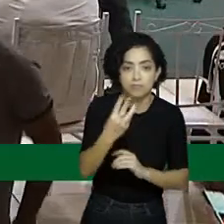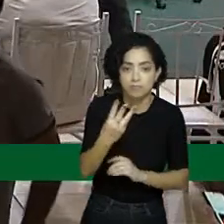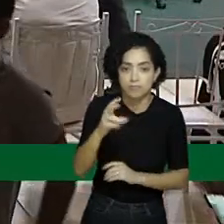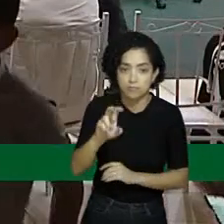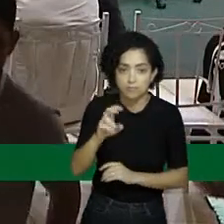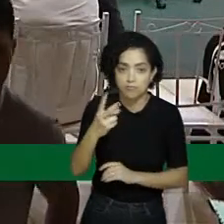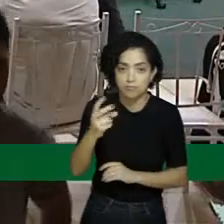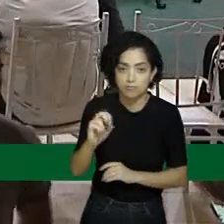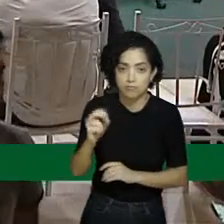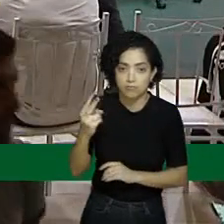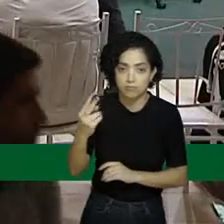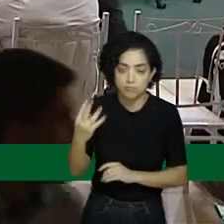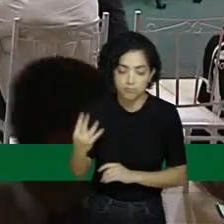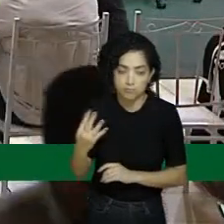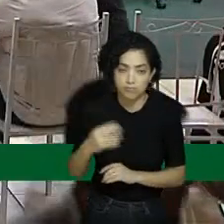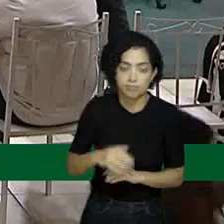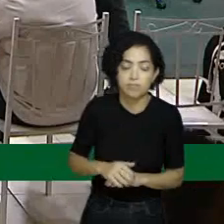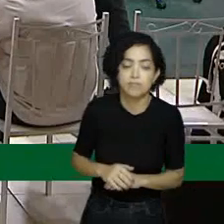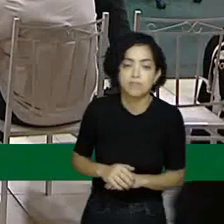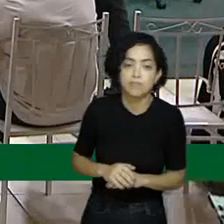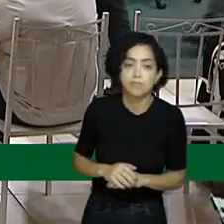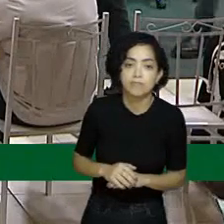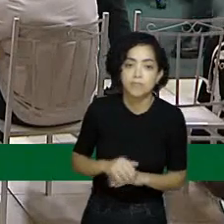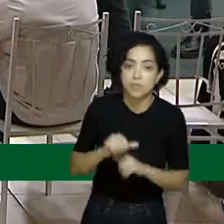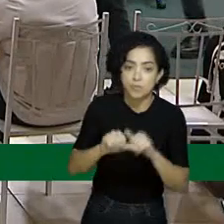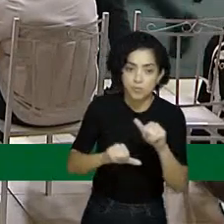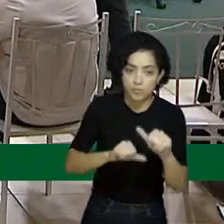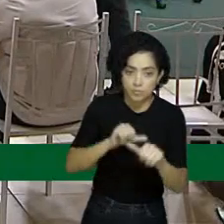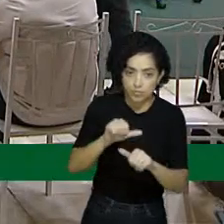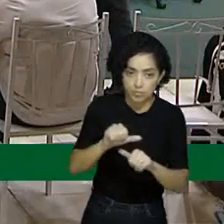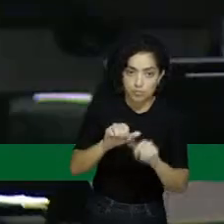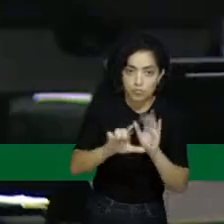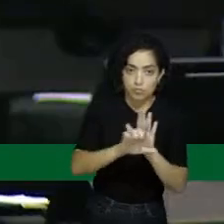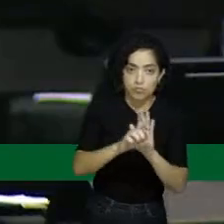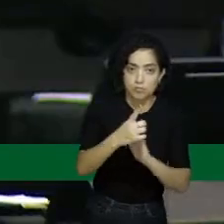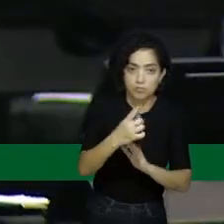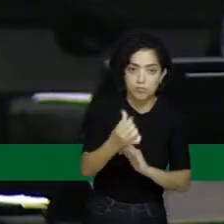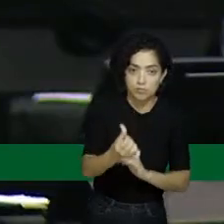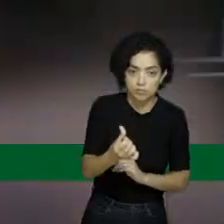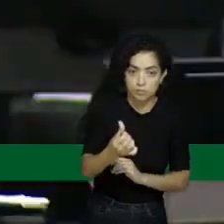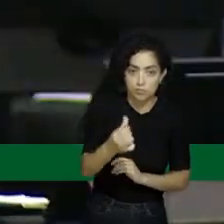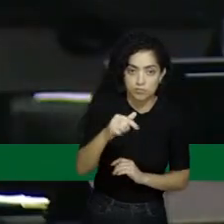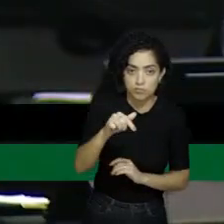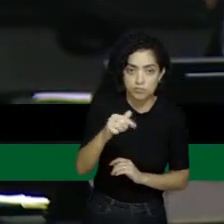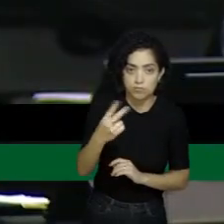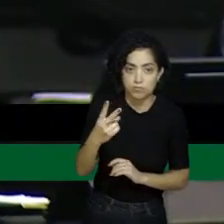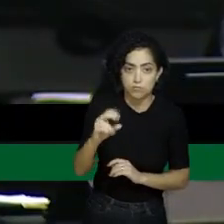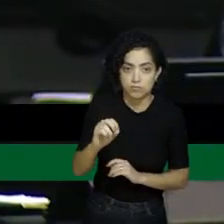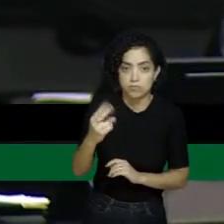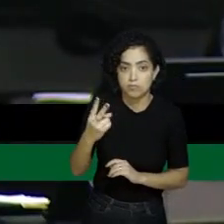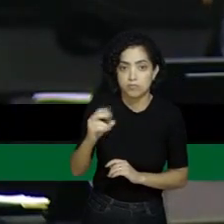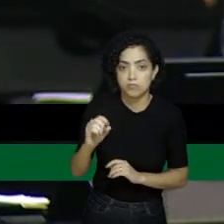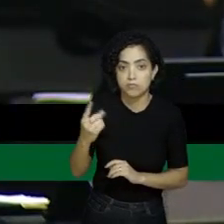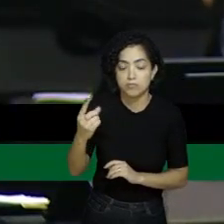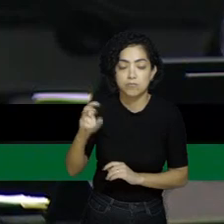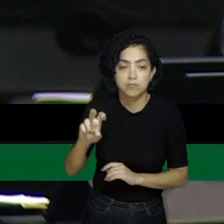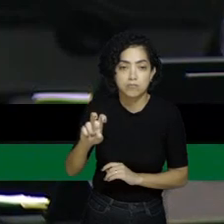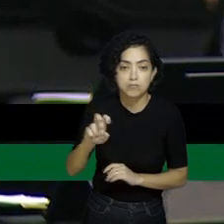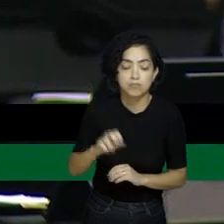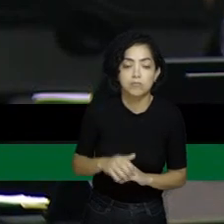autor deputado Padre Pedro Baldiceira. Altera o anexo 1º da lei 16.720, de 2015, para denominar